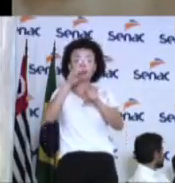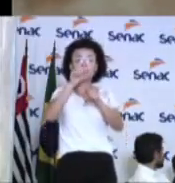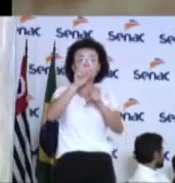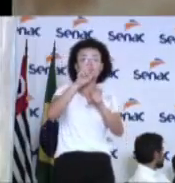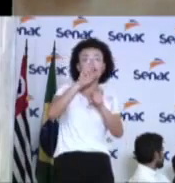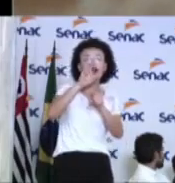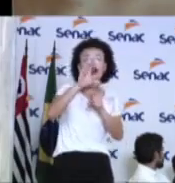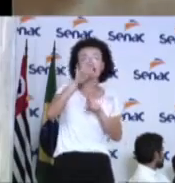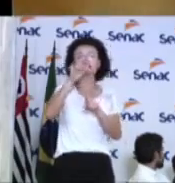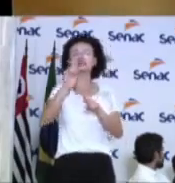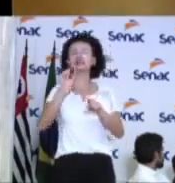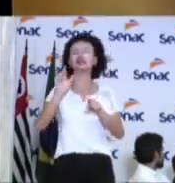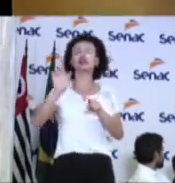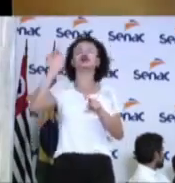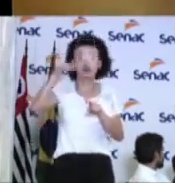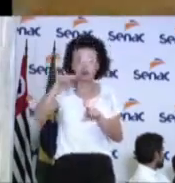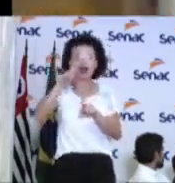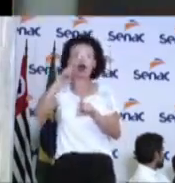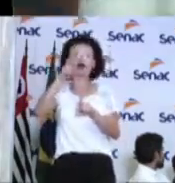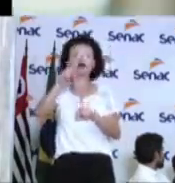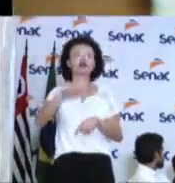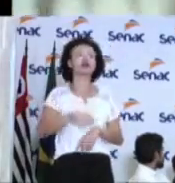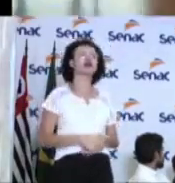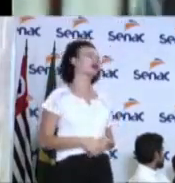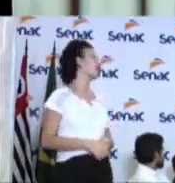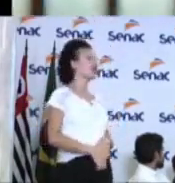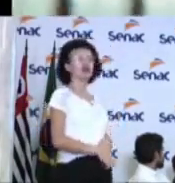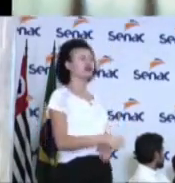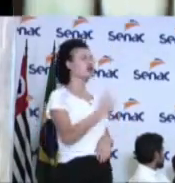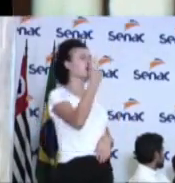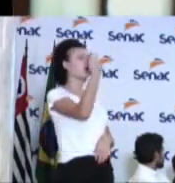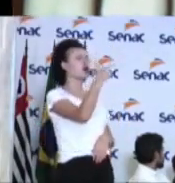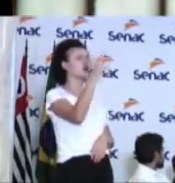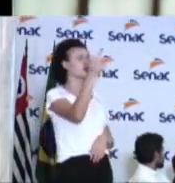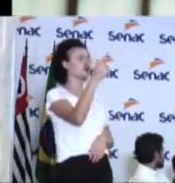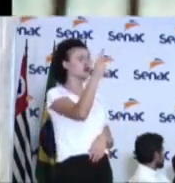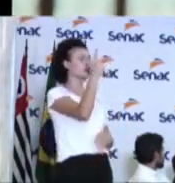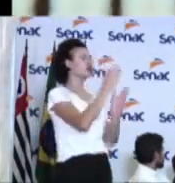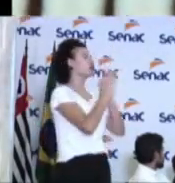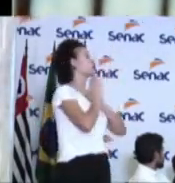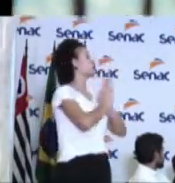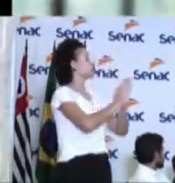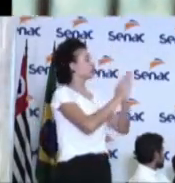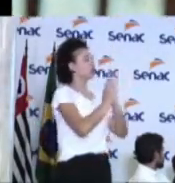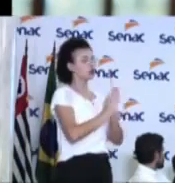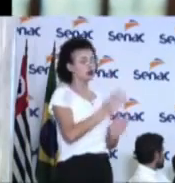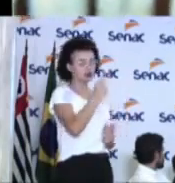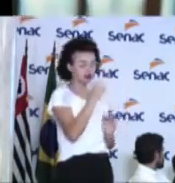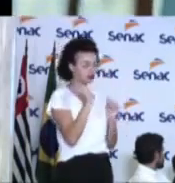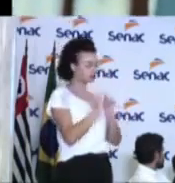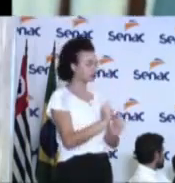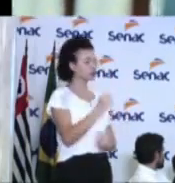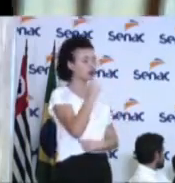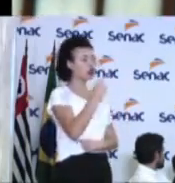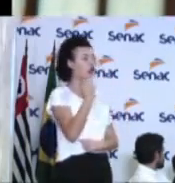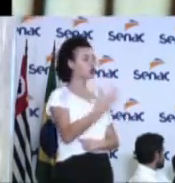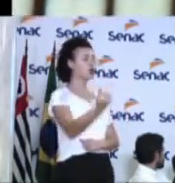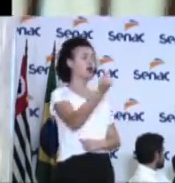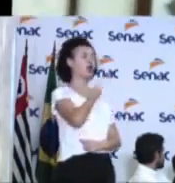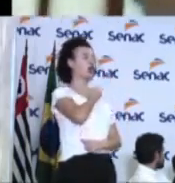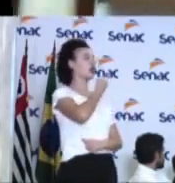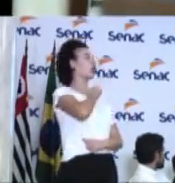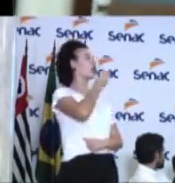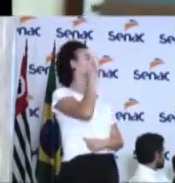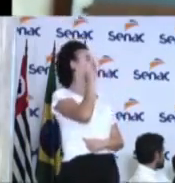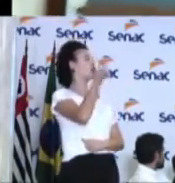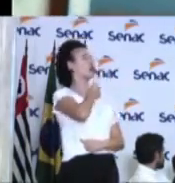Marcelão e Mauro. Ah, me coloca com outra pessoa, por favor, que eu não vou conseguir fazer com aquele cara ali. Eu prefiro morrer todos os dias pro